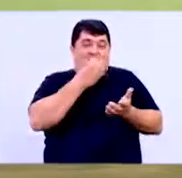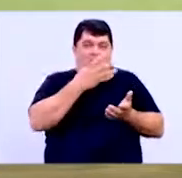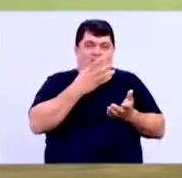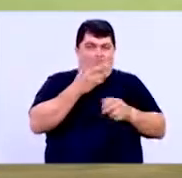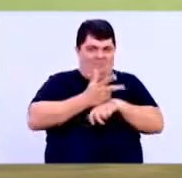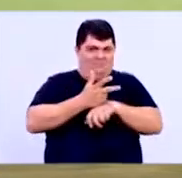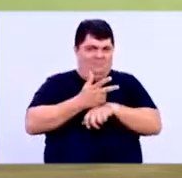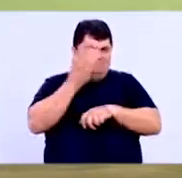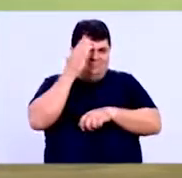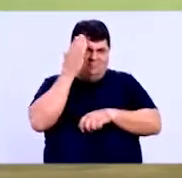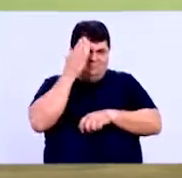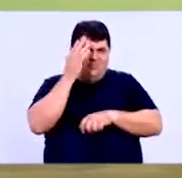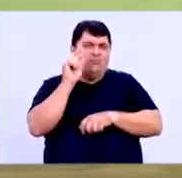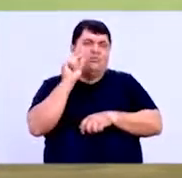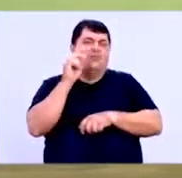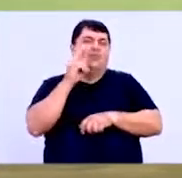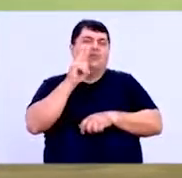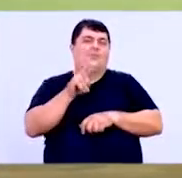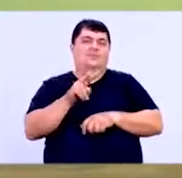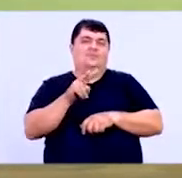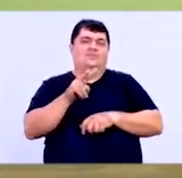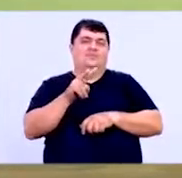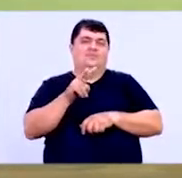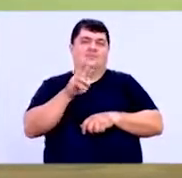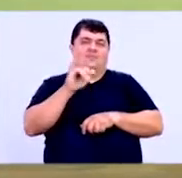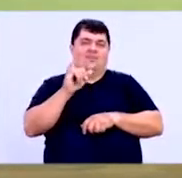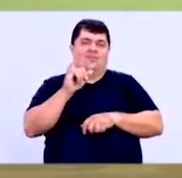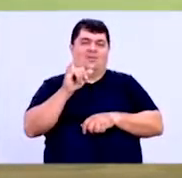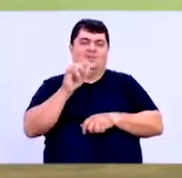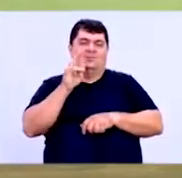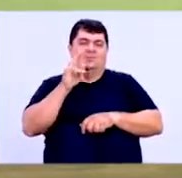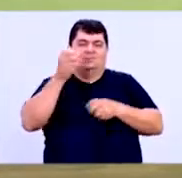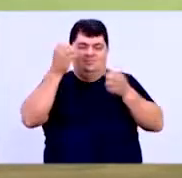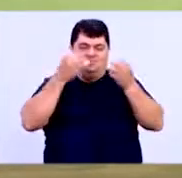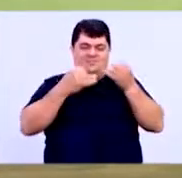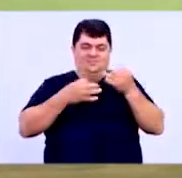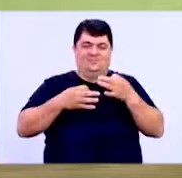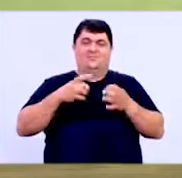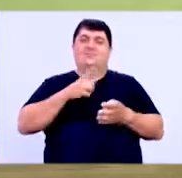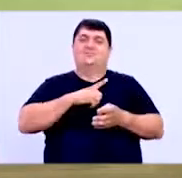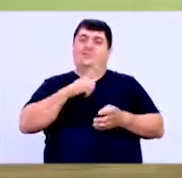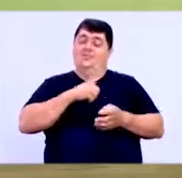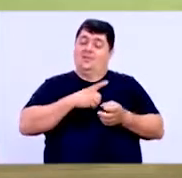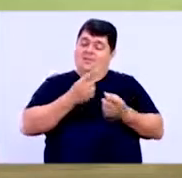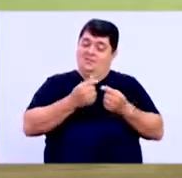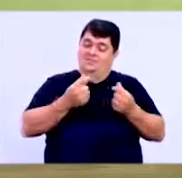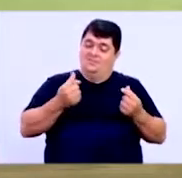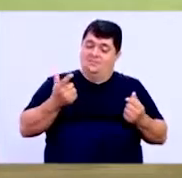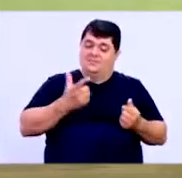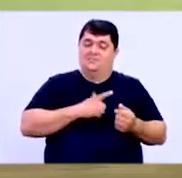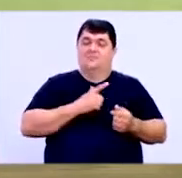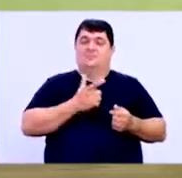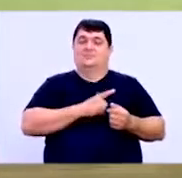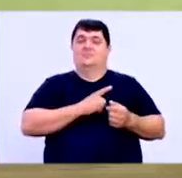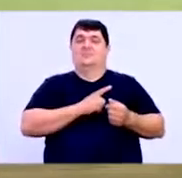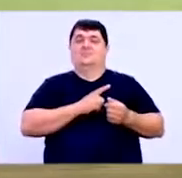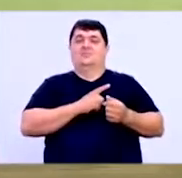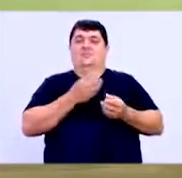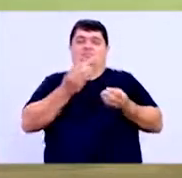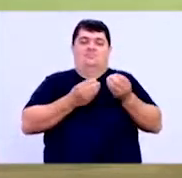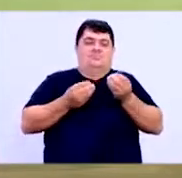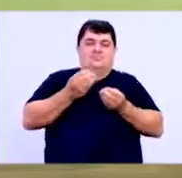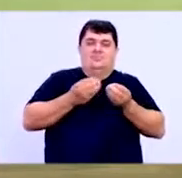vídeo? O que vocês viram ali? A gente vai falar então de controle orçamentário, tem a ver com nossos gastos, tem a ver com manter o fluxo de